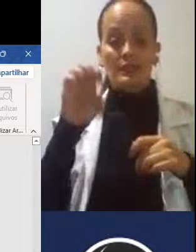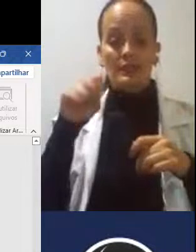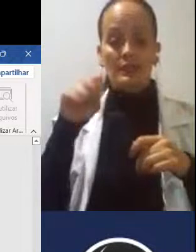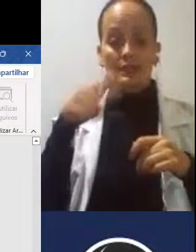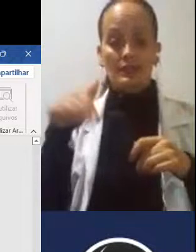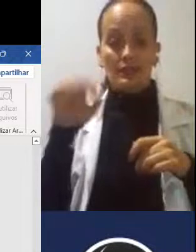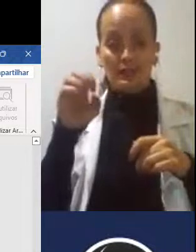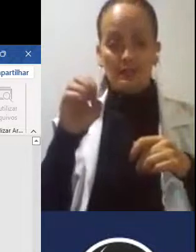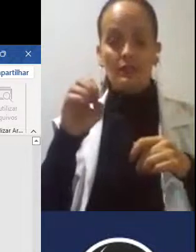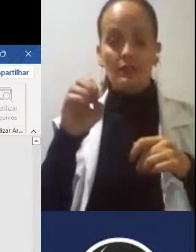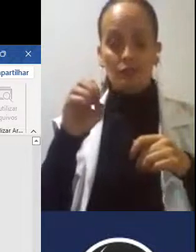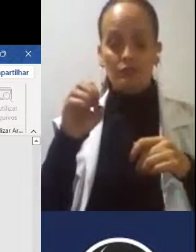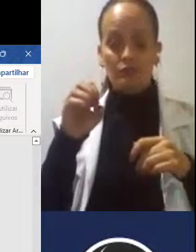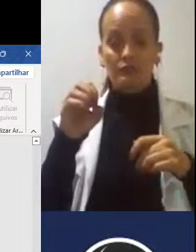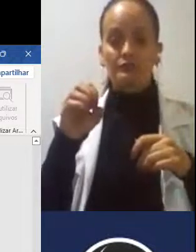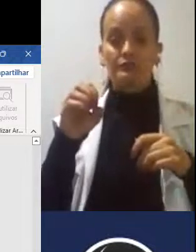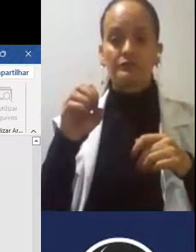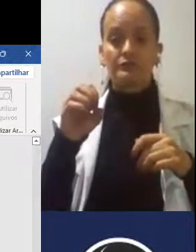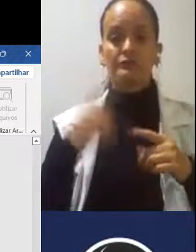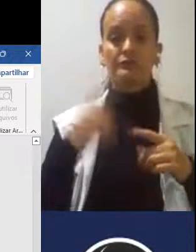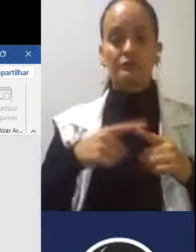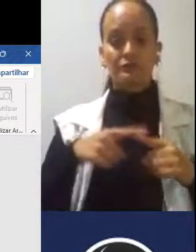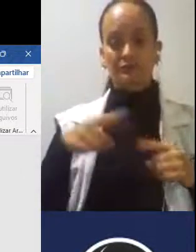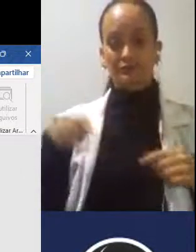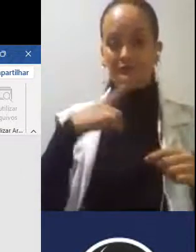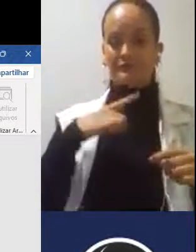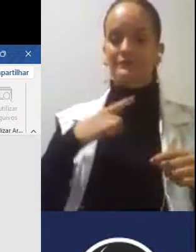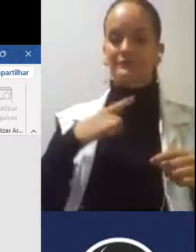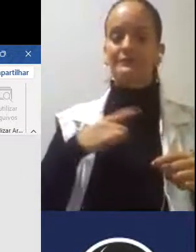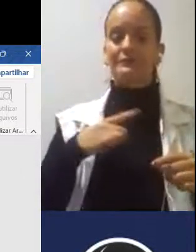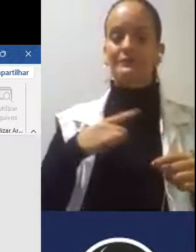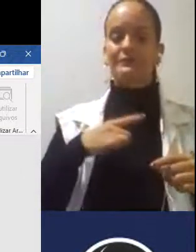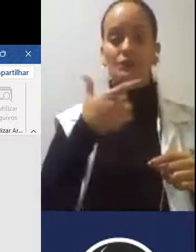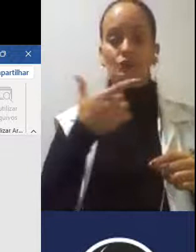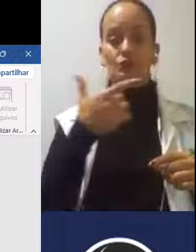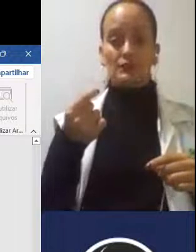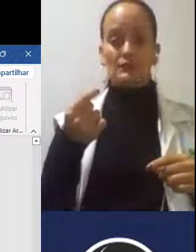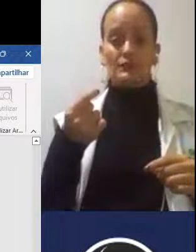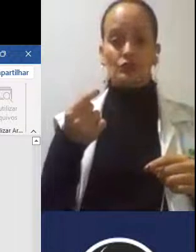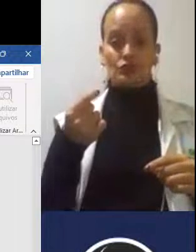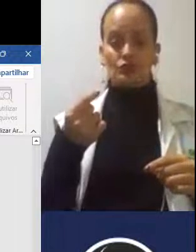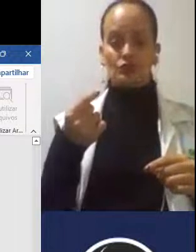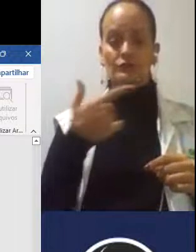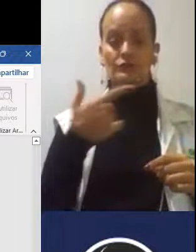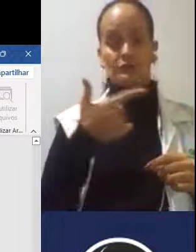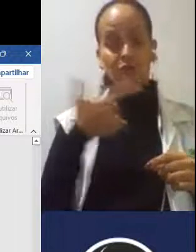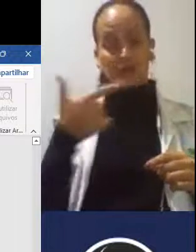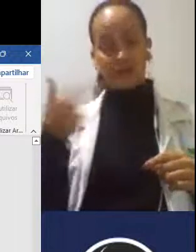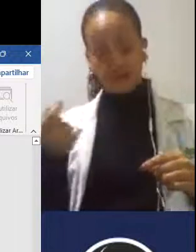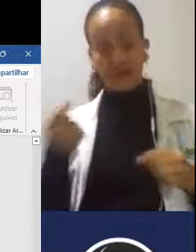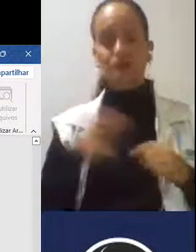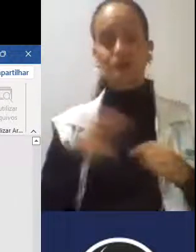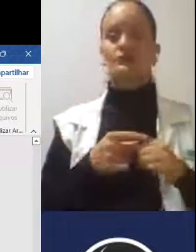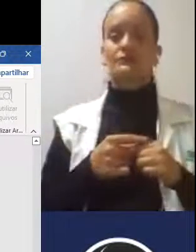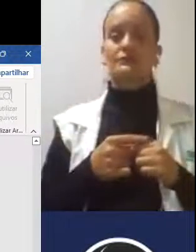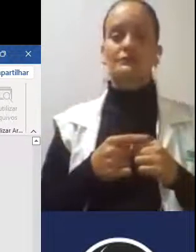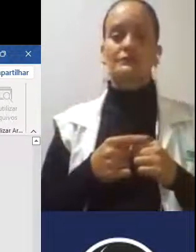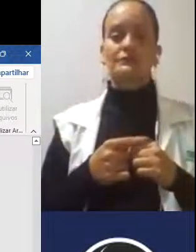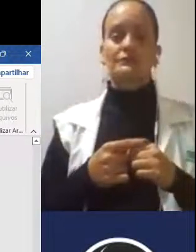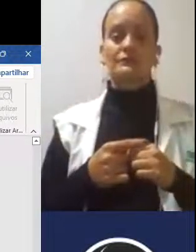alimentação, que aqui no caso é 220 volts, e vai dividir por quem? Pela resistência equivalente, que no caso vai ser